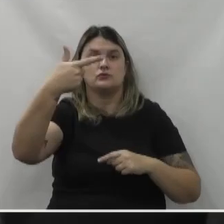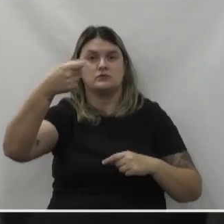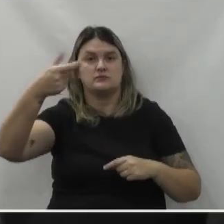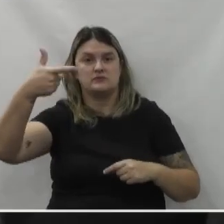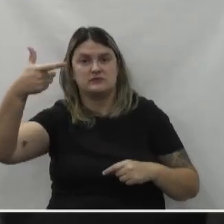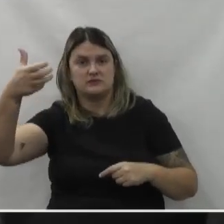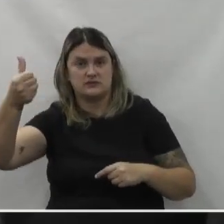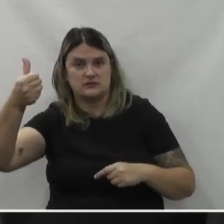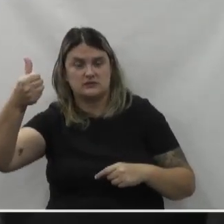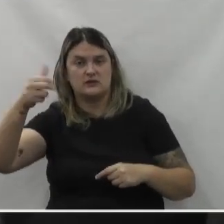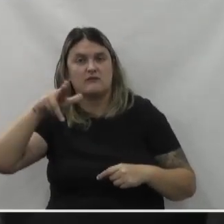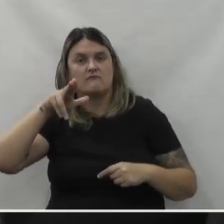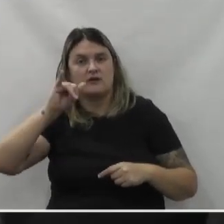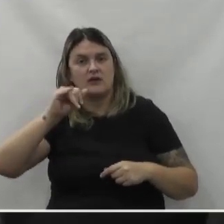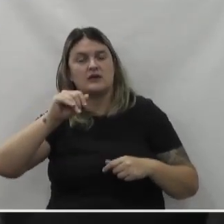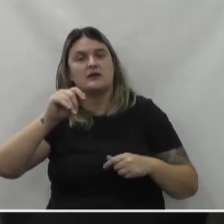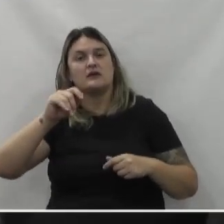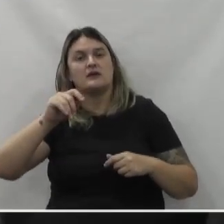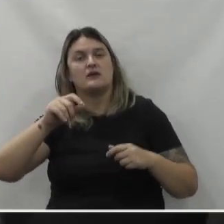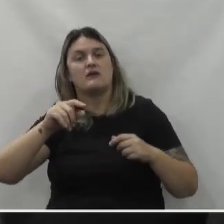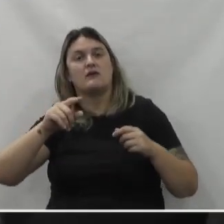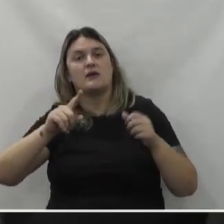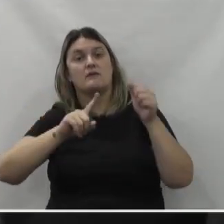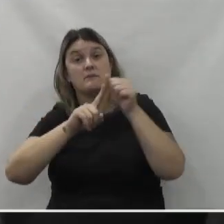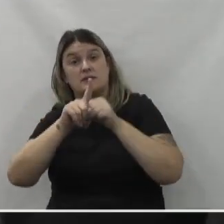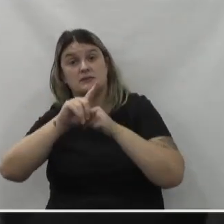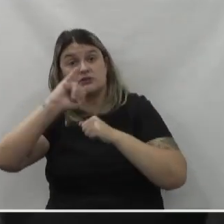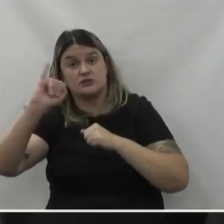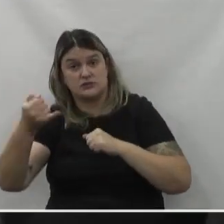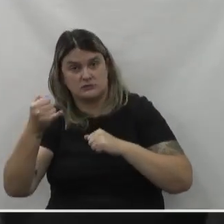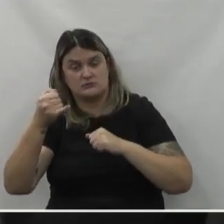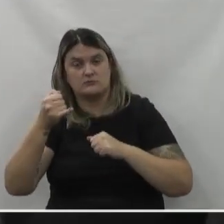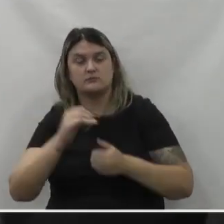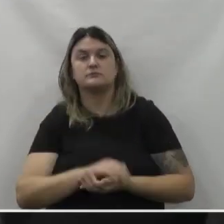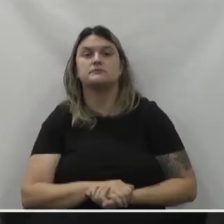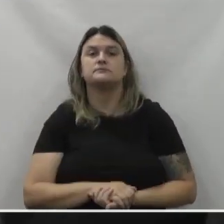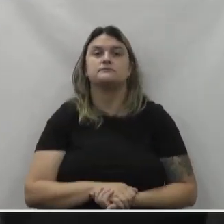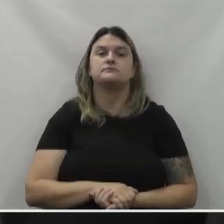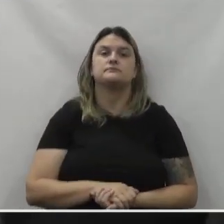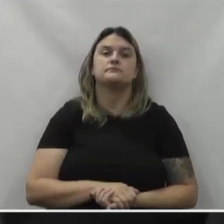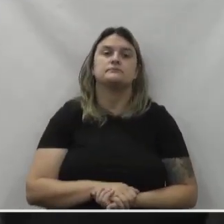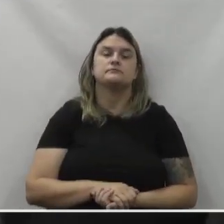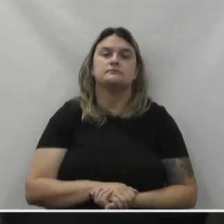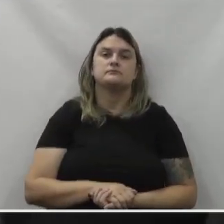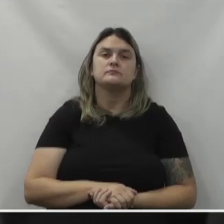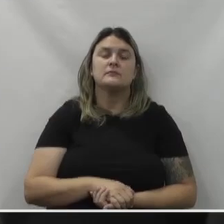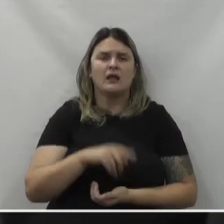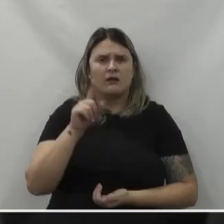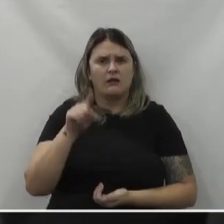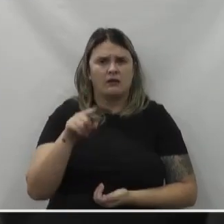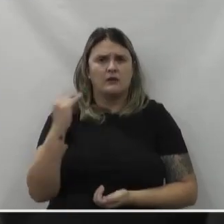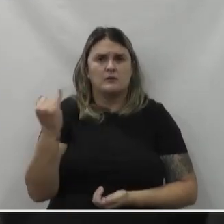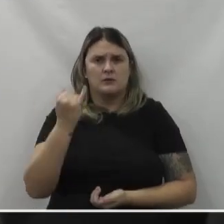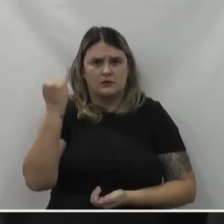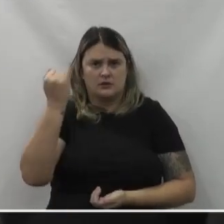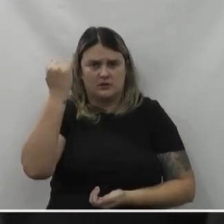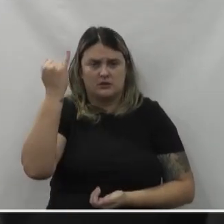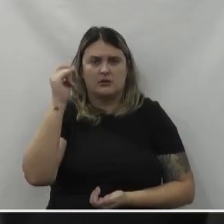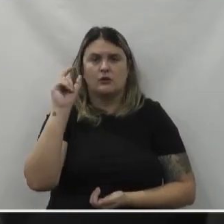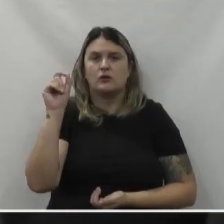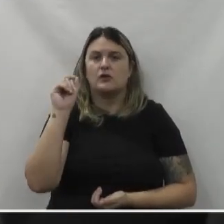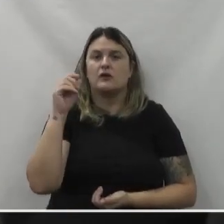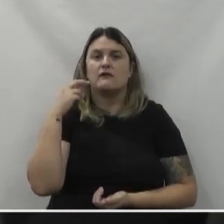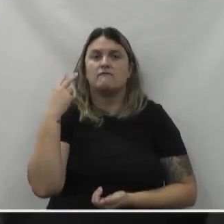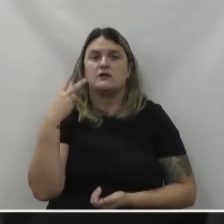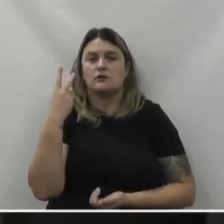2026 será retroativo a janeiro, né. Também importante, como foi mencionado pelo vereador